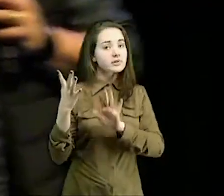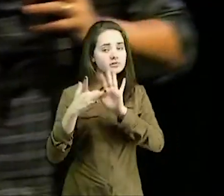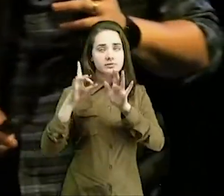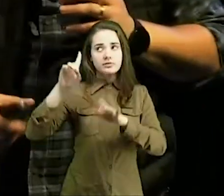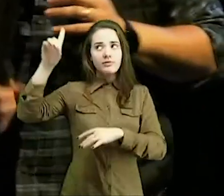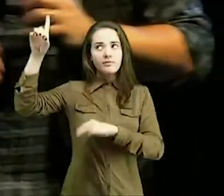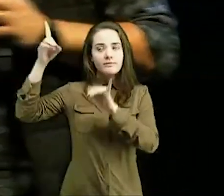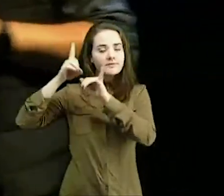para a gente.